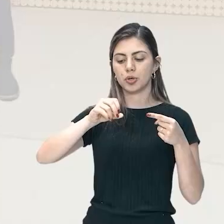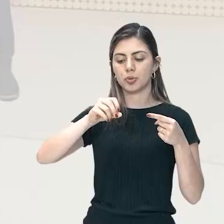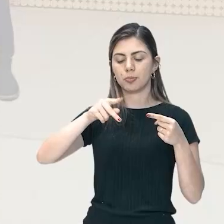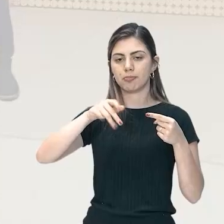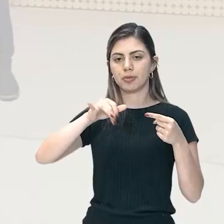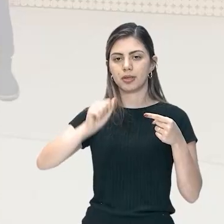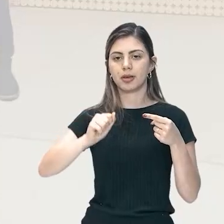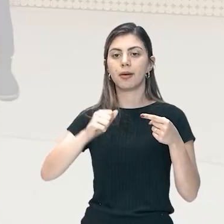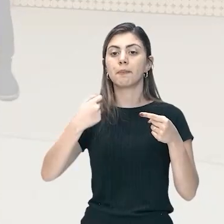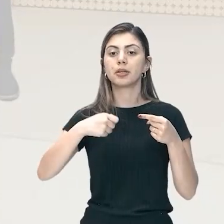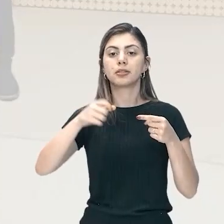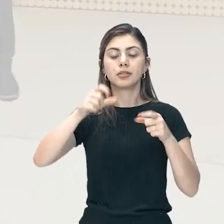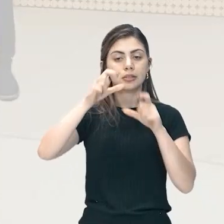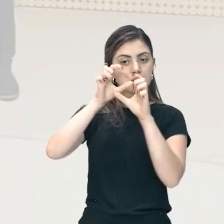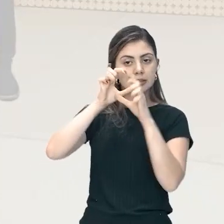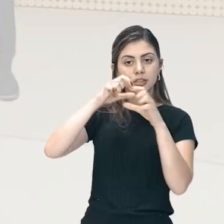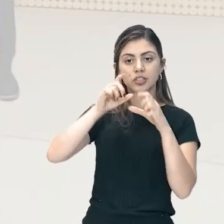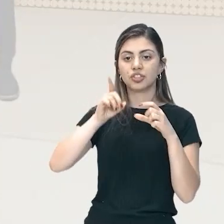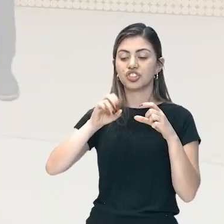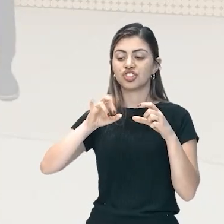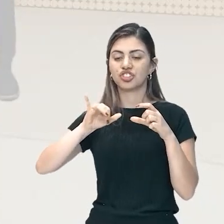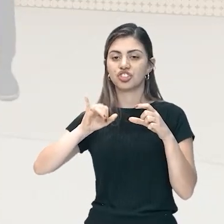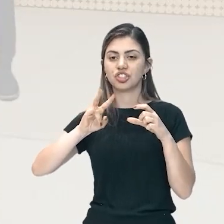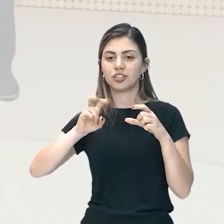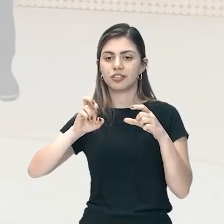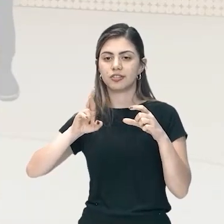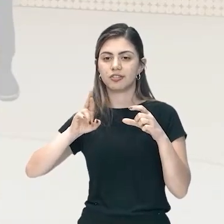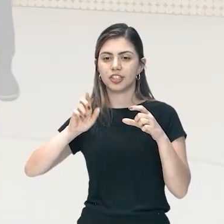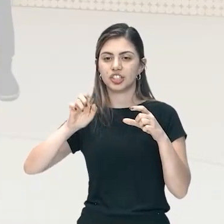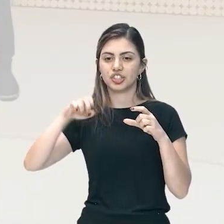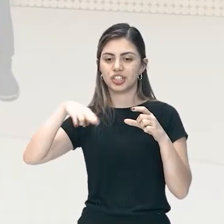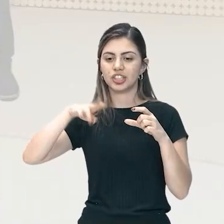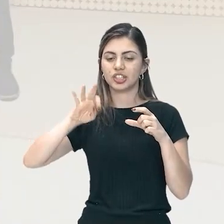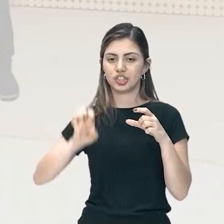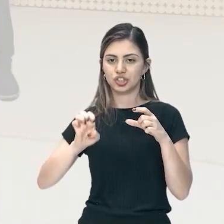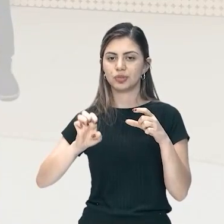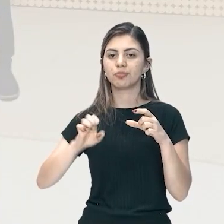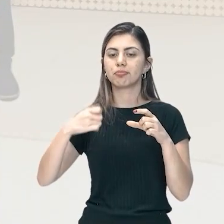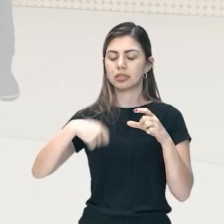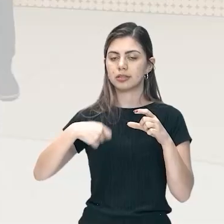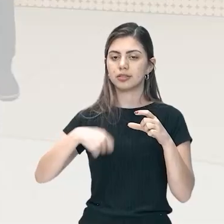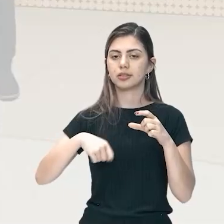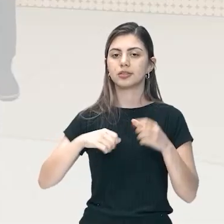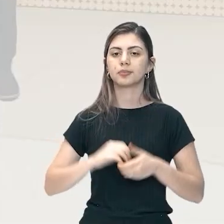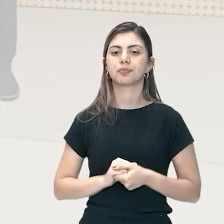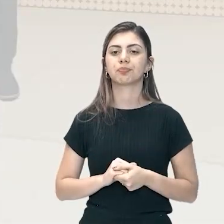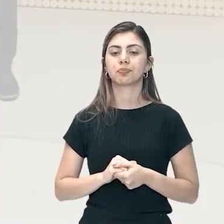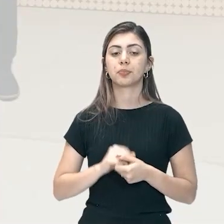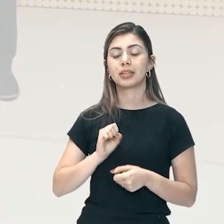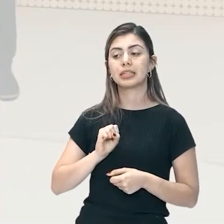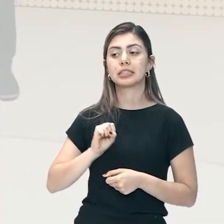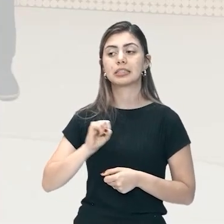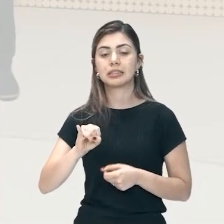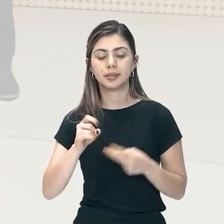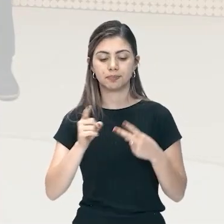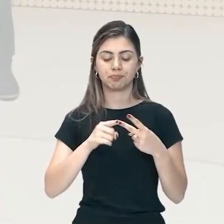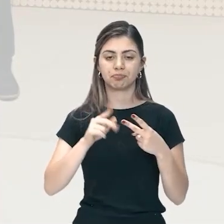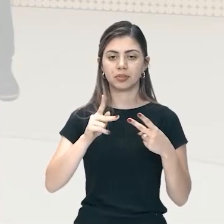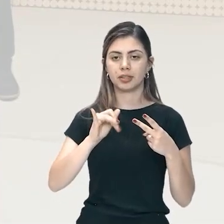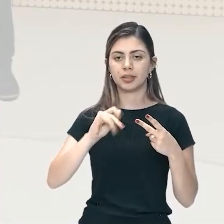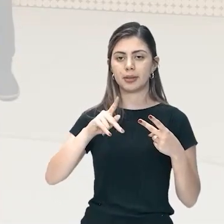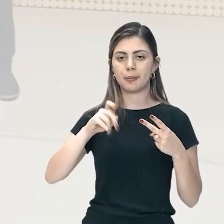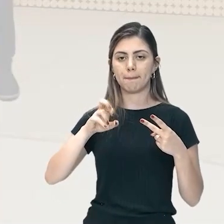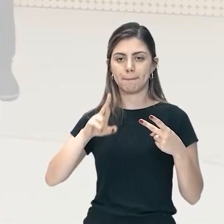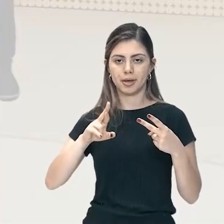lente que nós chamamos de lente divergente, tá? É uma lente divergente. Se a pessoa tiver